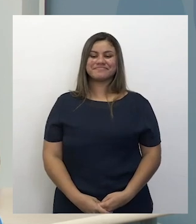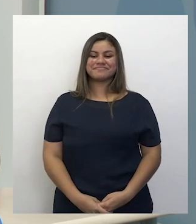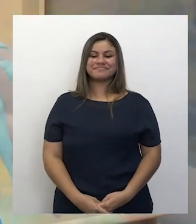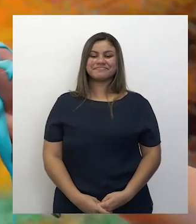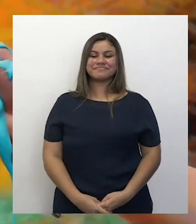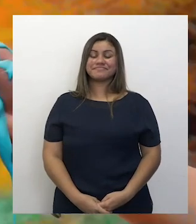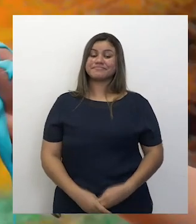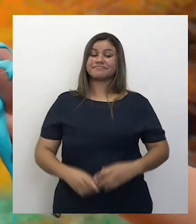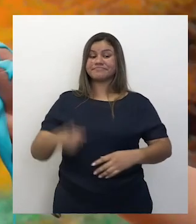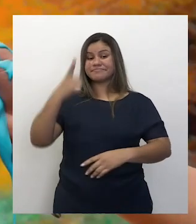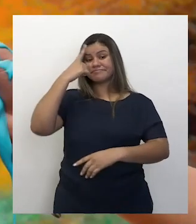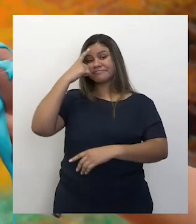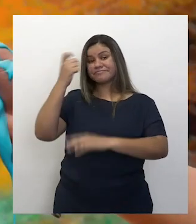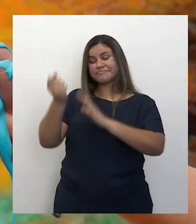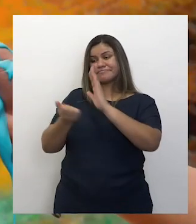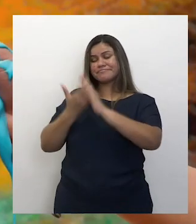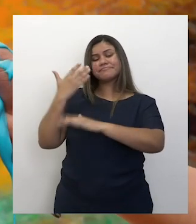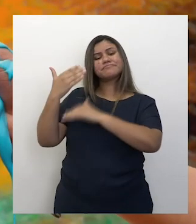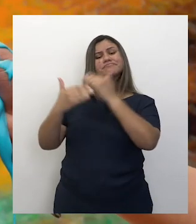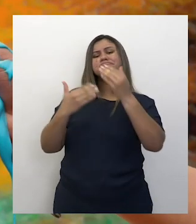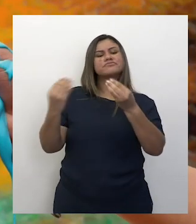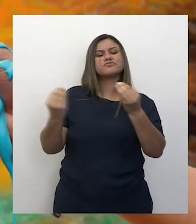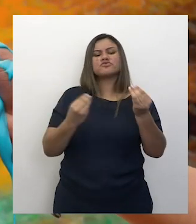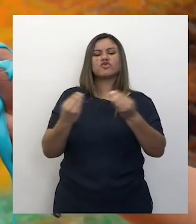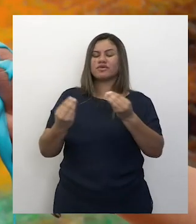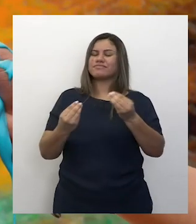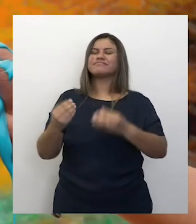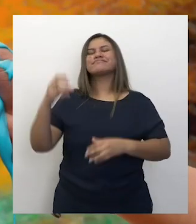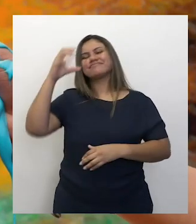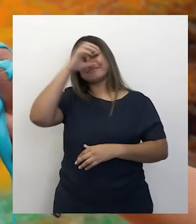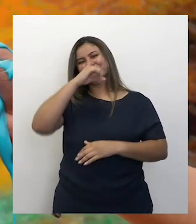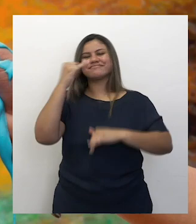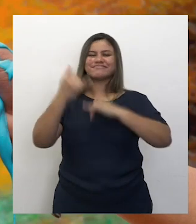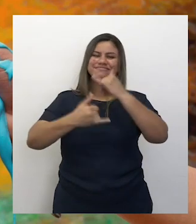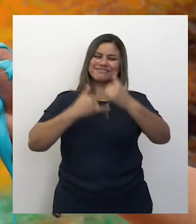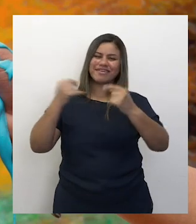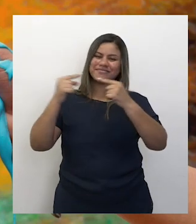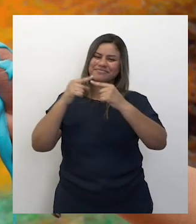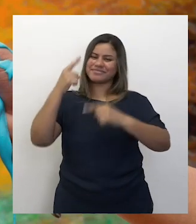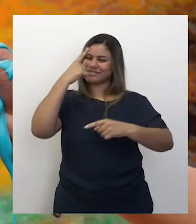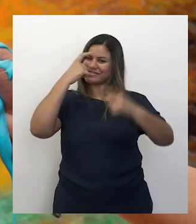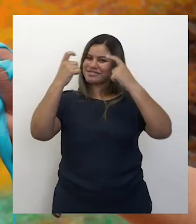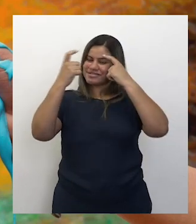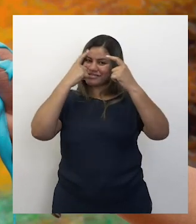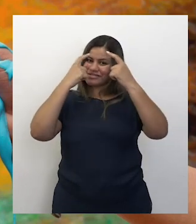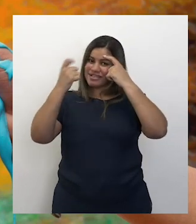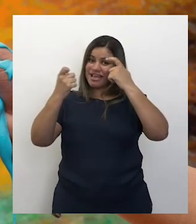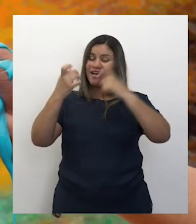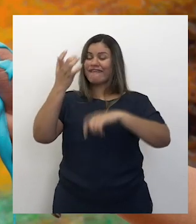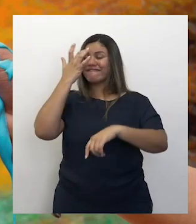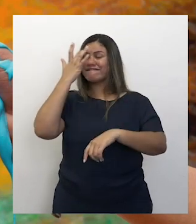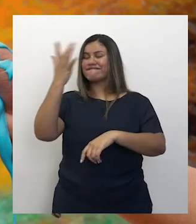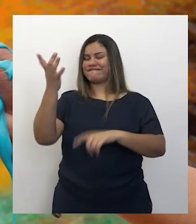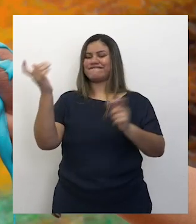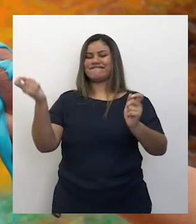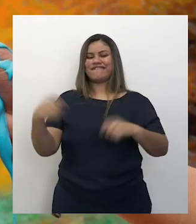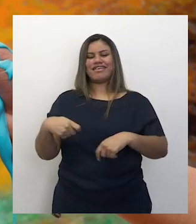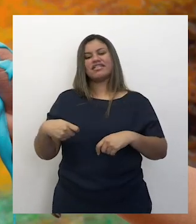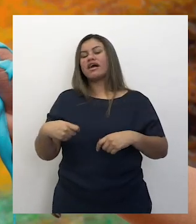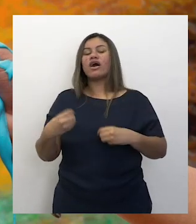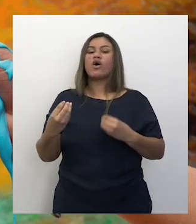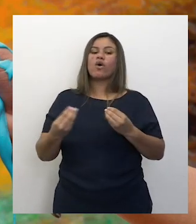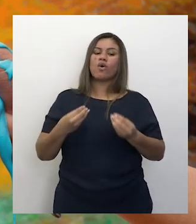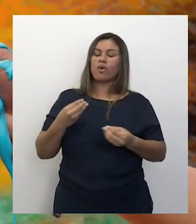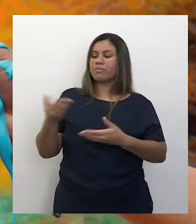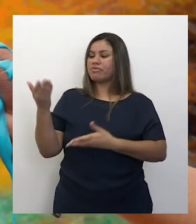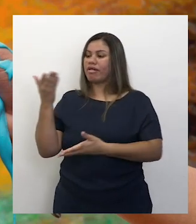desenvolver a criatividade, não é? Aprendendo a brincar com as ideias, elas surgem com mais facilidade, dividindo minhas ideias